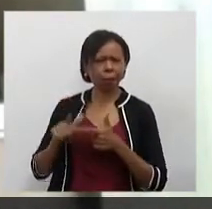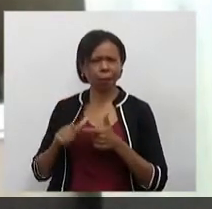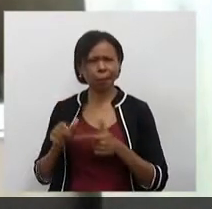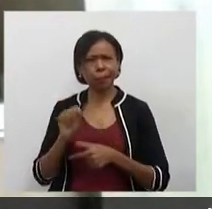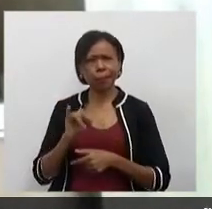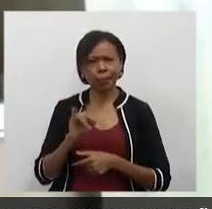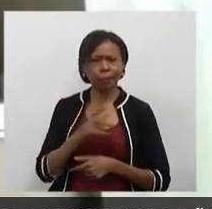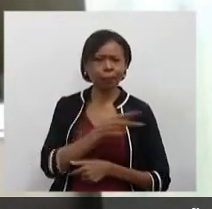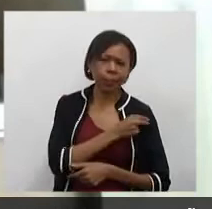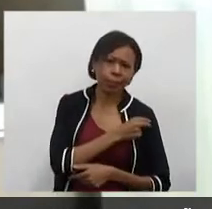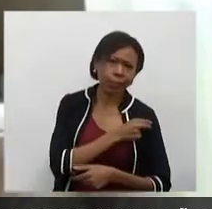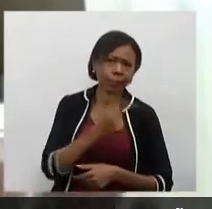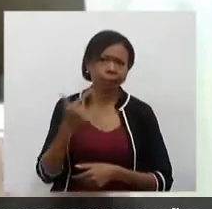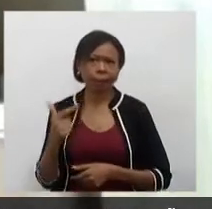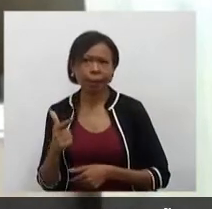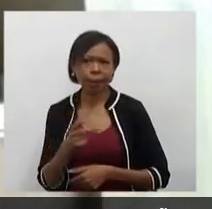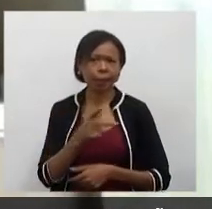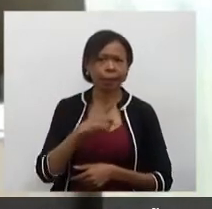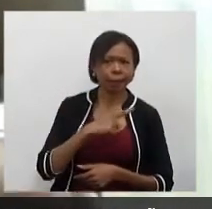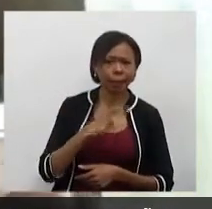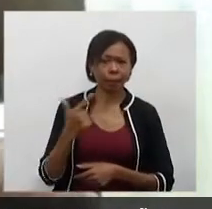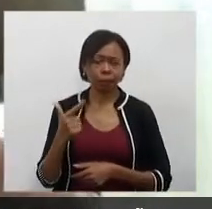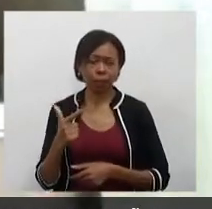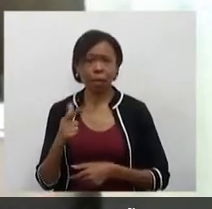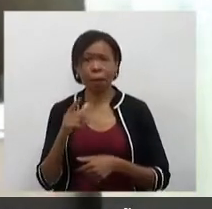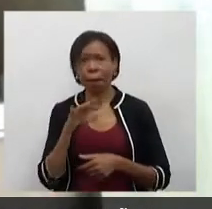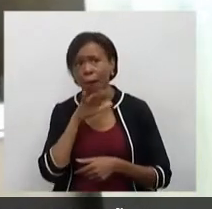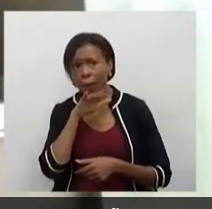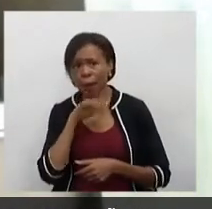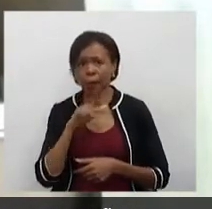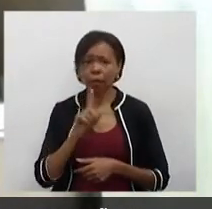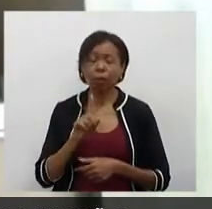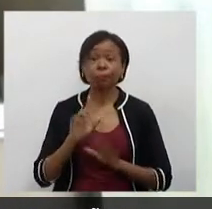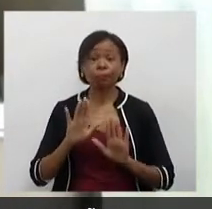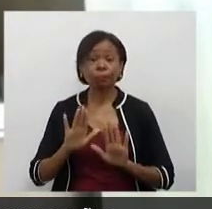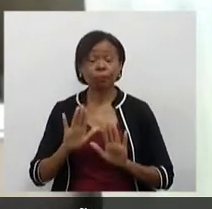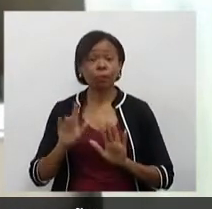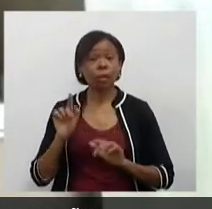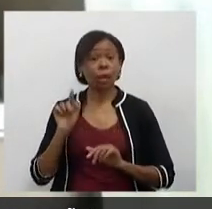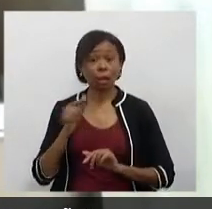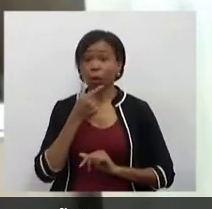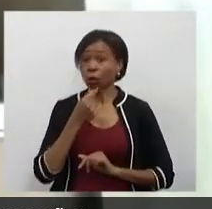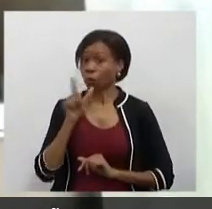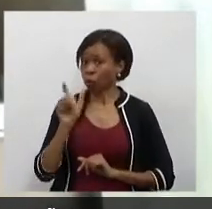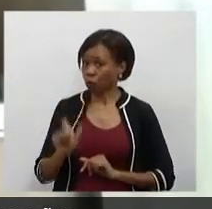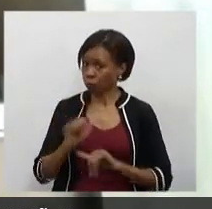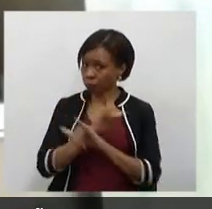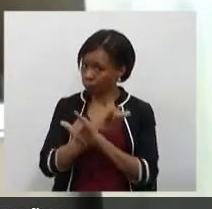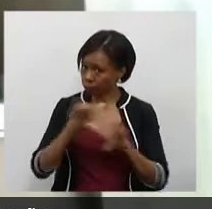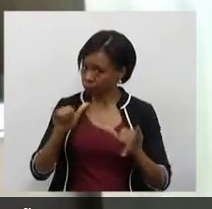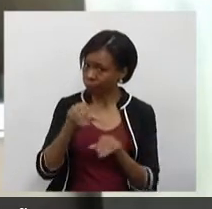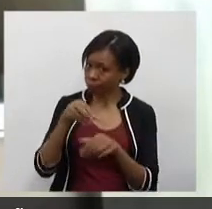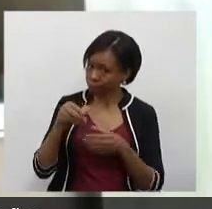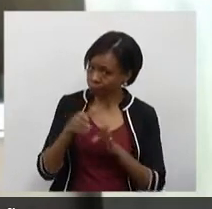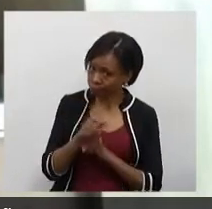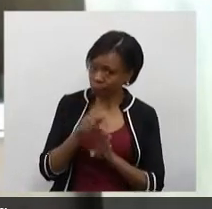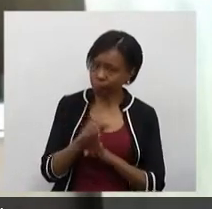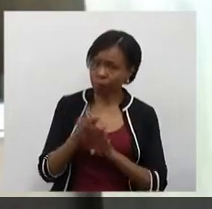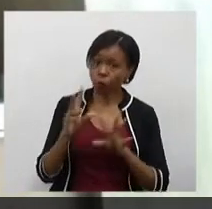vacina, vai fazer mal ou não, ele falou, vacinem todos. Então, nós temos que batalhar